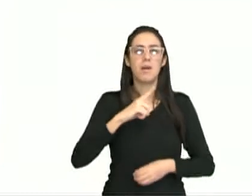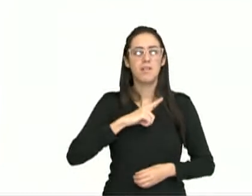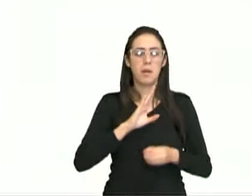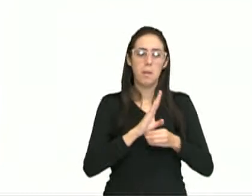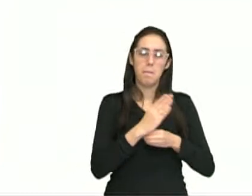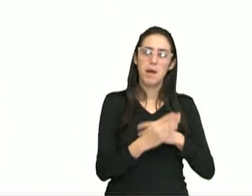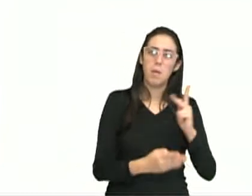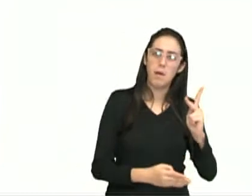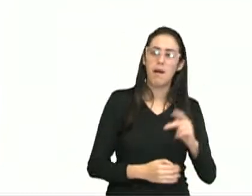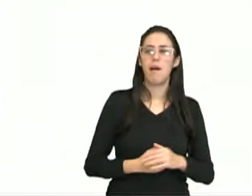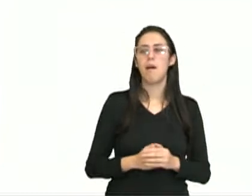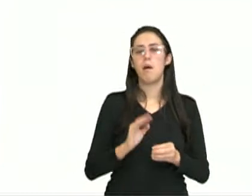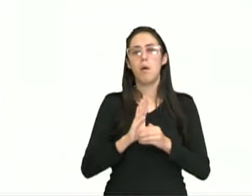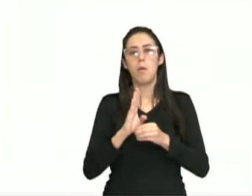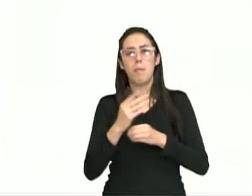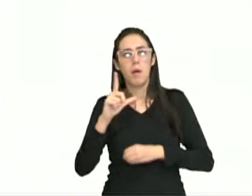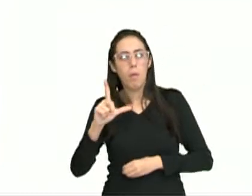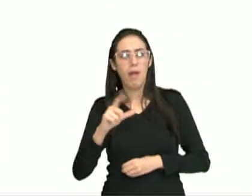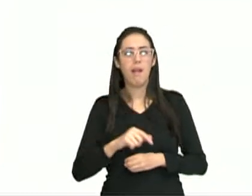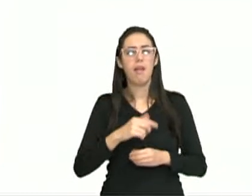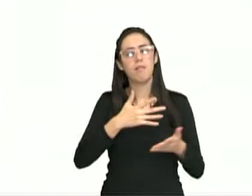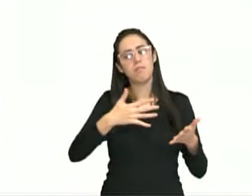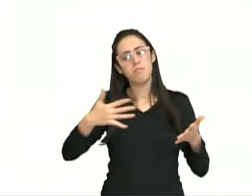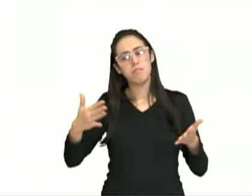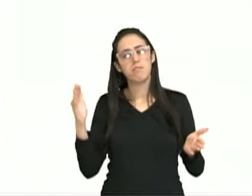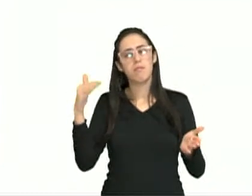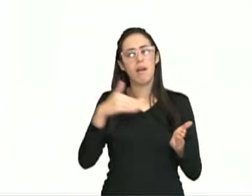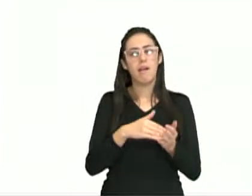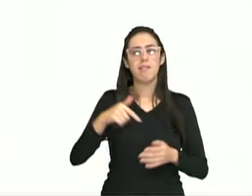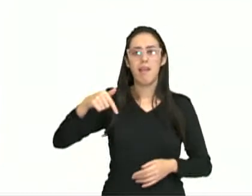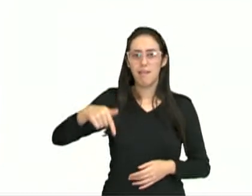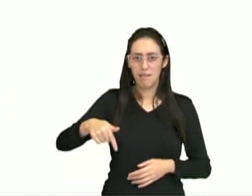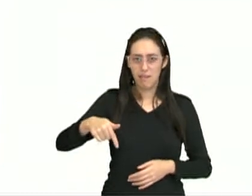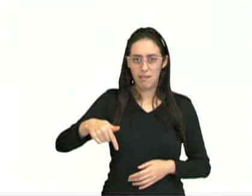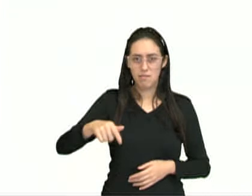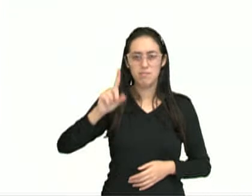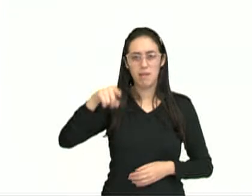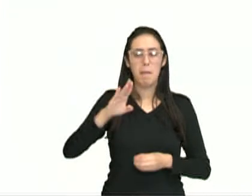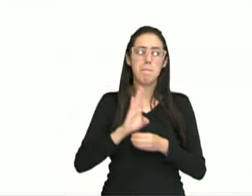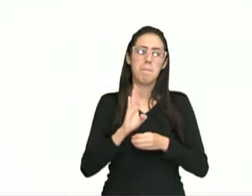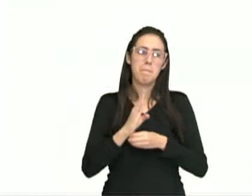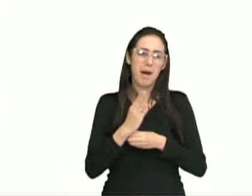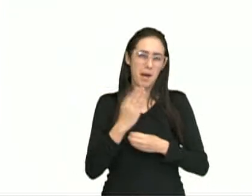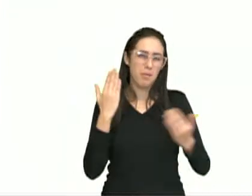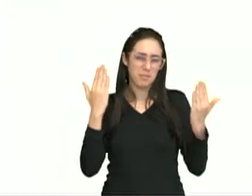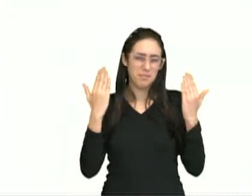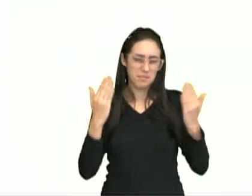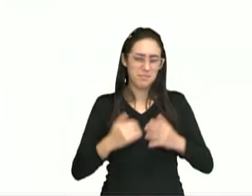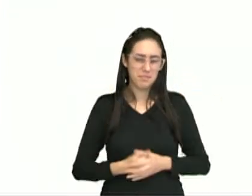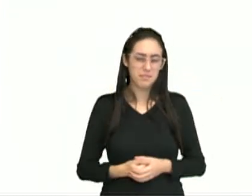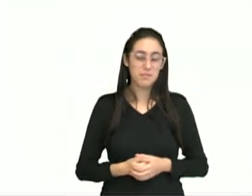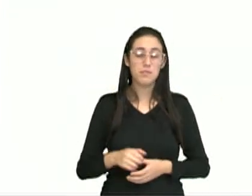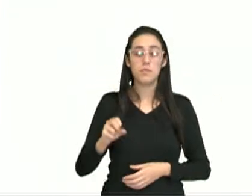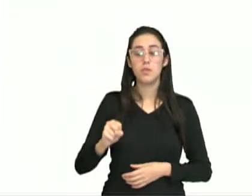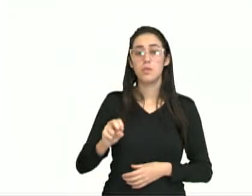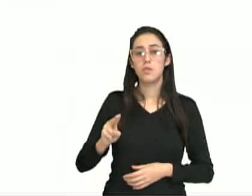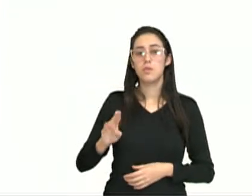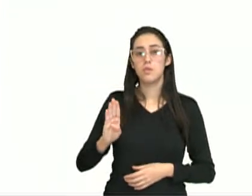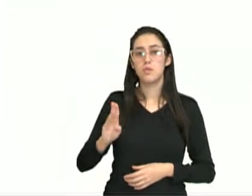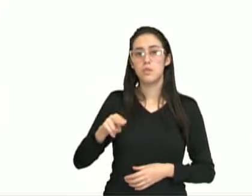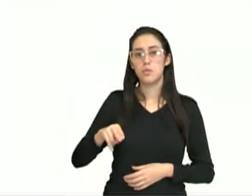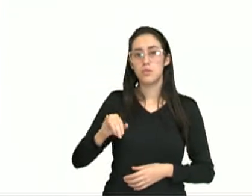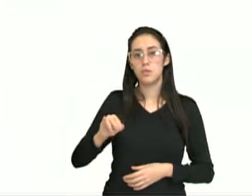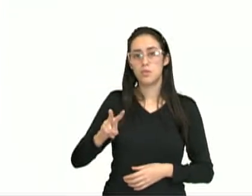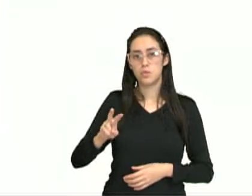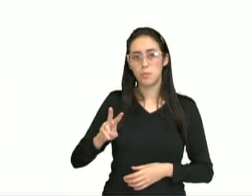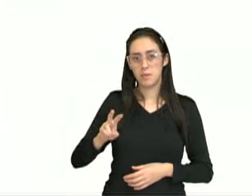K, L, M, N, O, P e Q. Então, são os bairros da cidade da eletrosfera. E aí, os subníveis de energia, que são S,